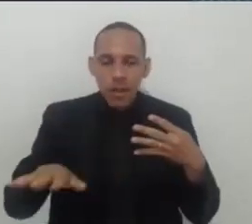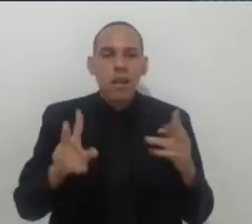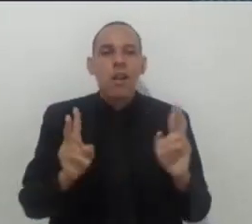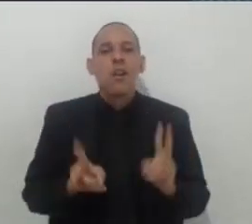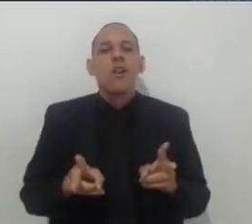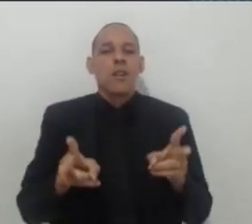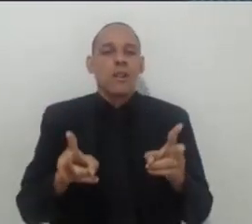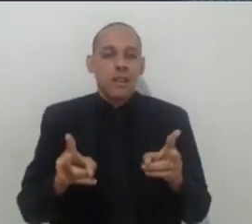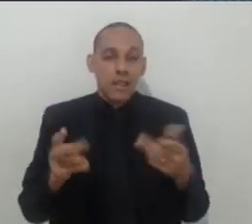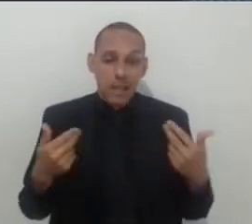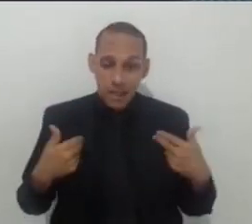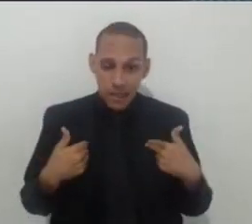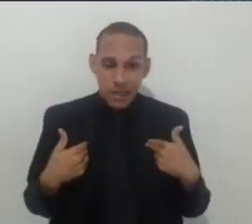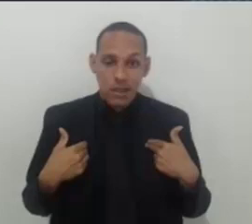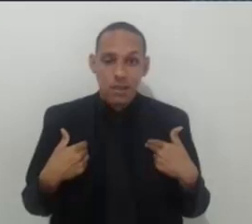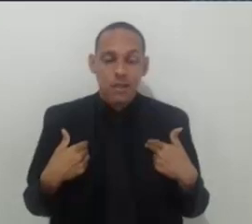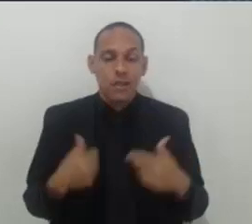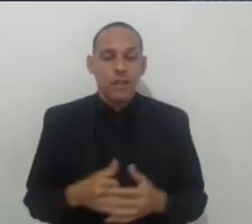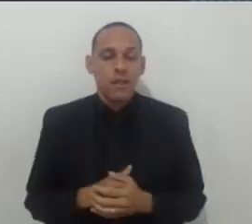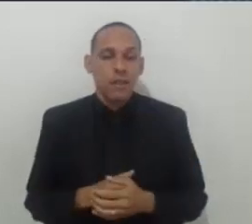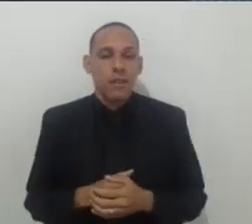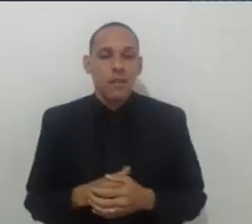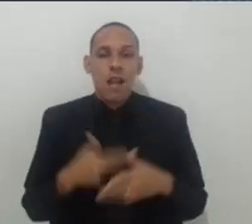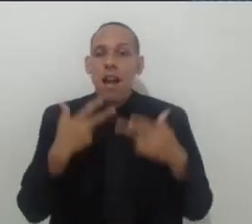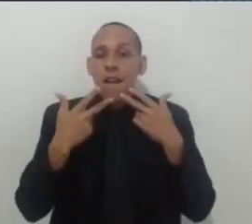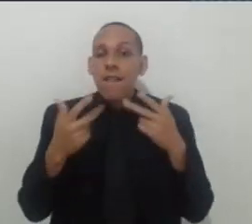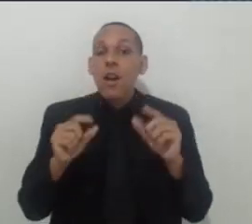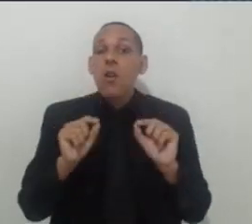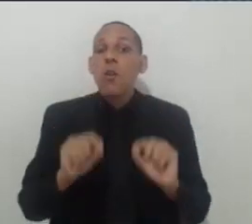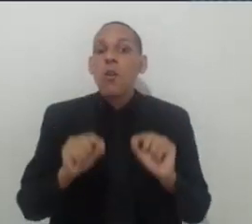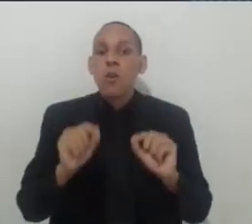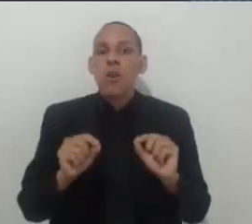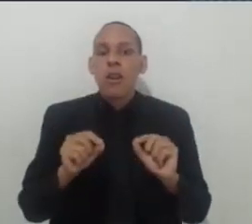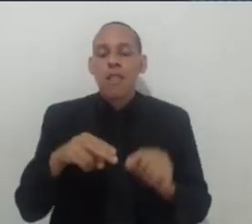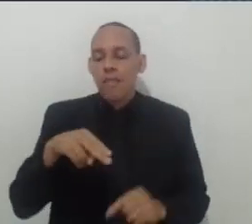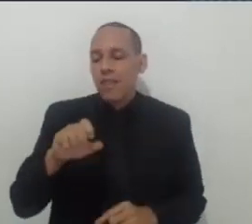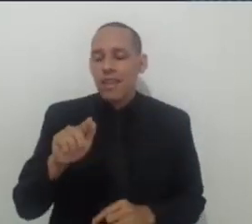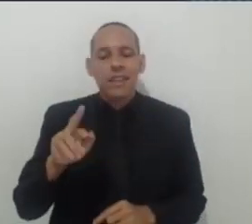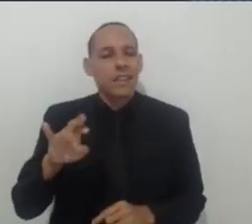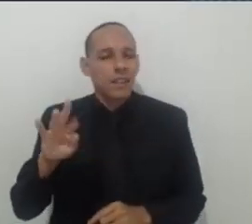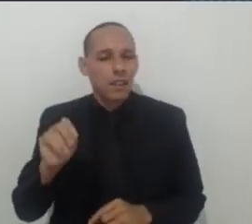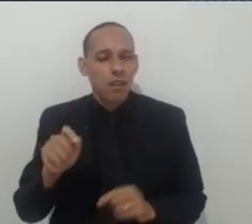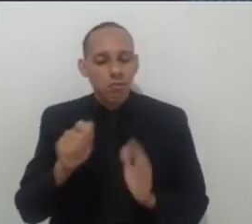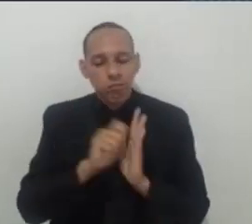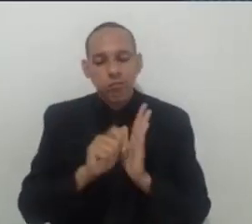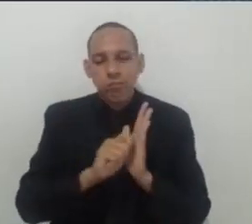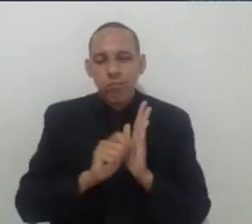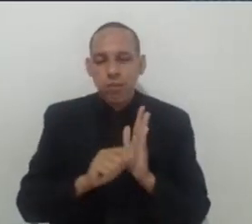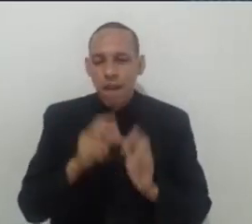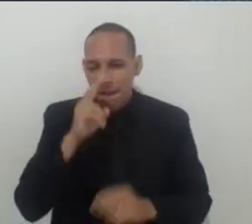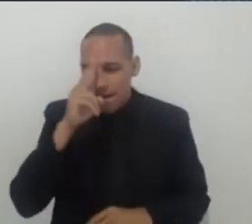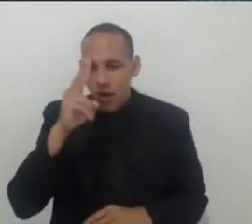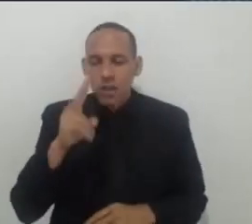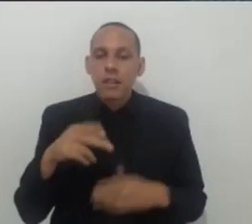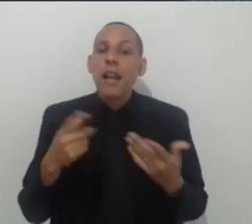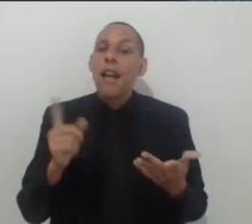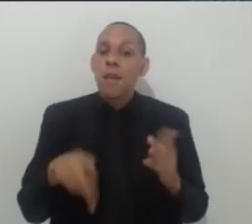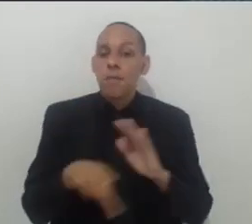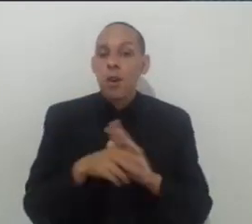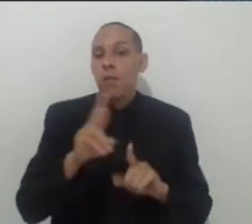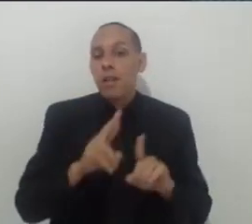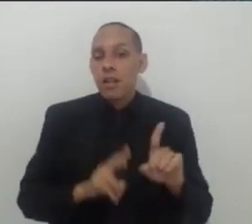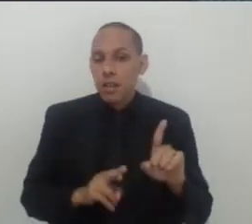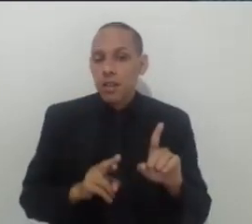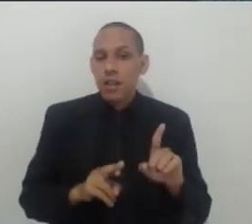estou falando os que estão em negritos. Esse da relatoria da ministra Regina Costa, Tribunal de